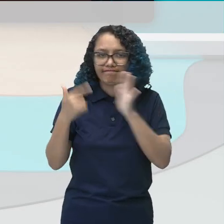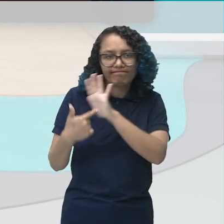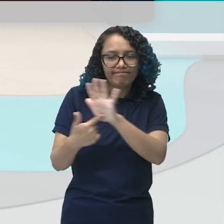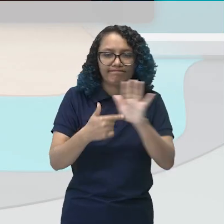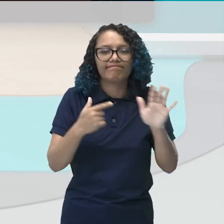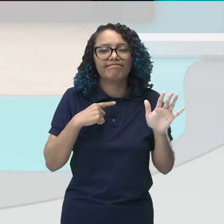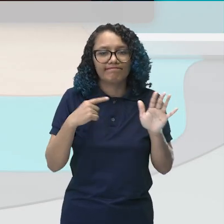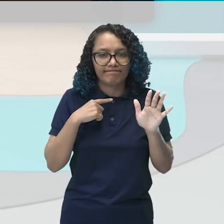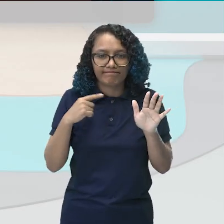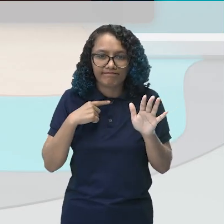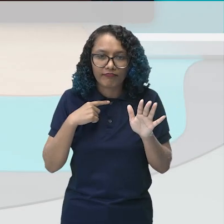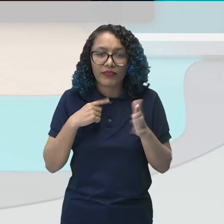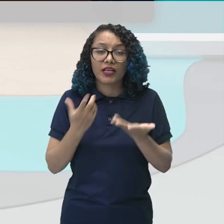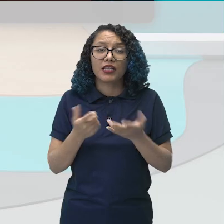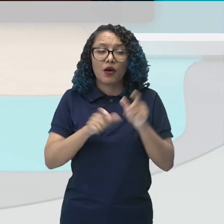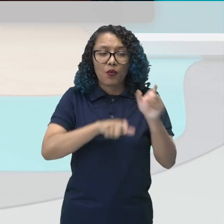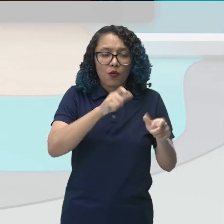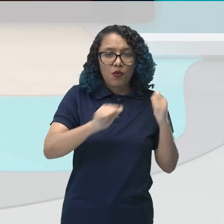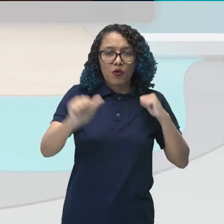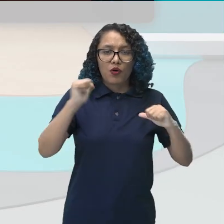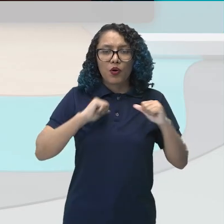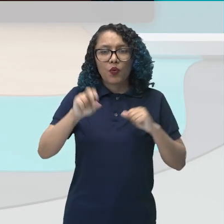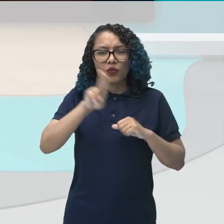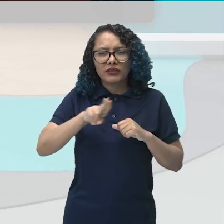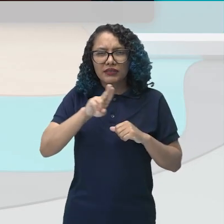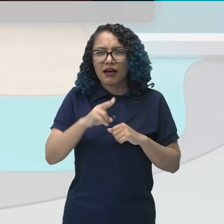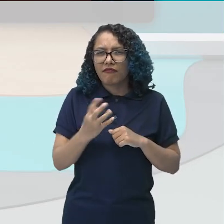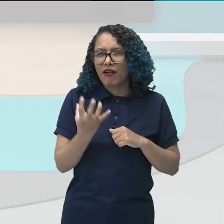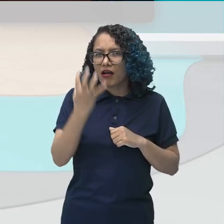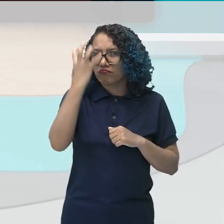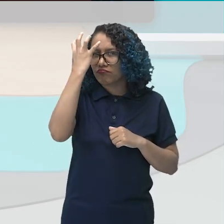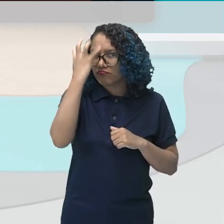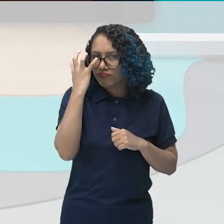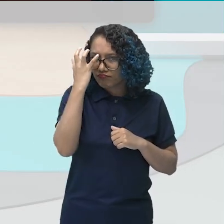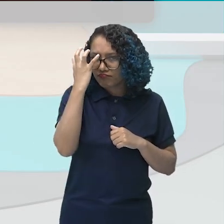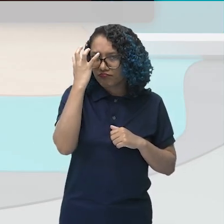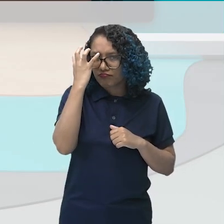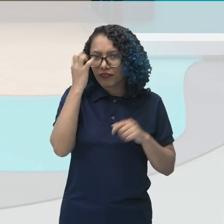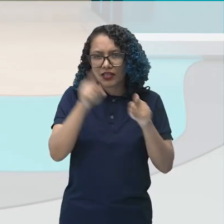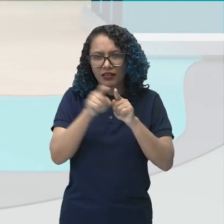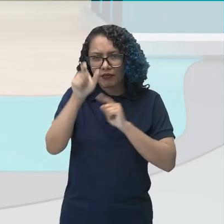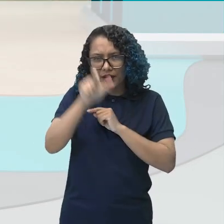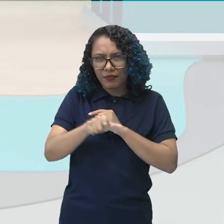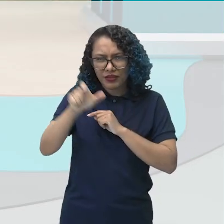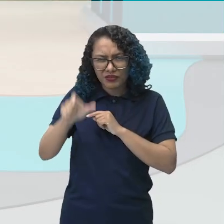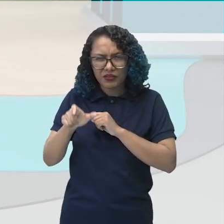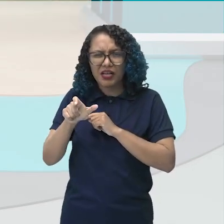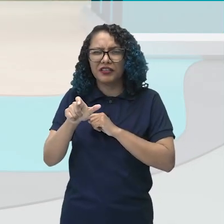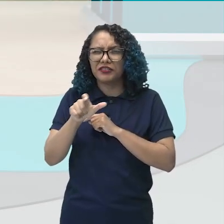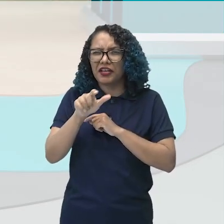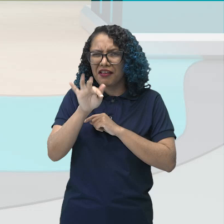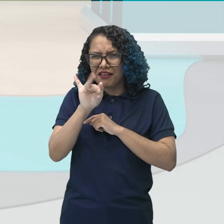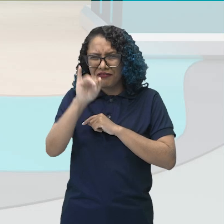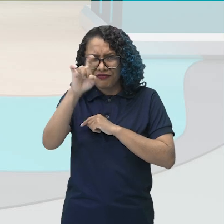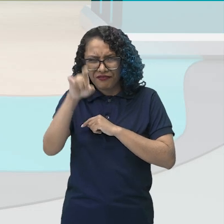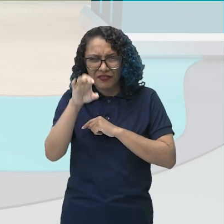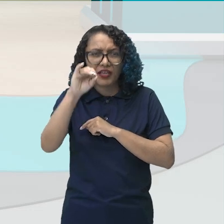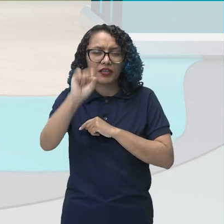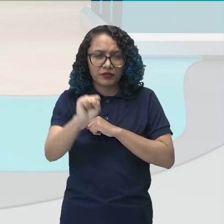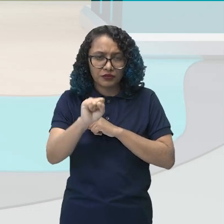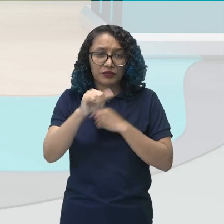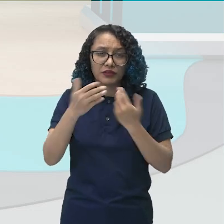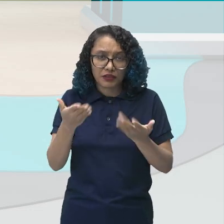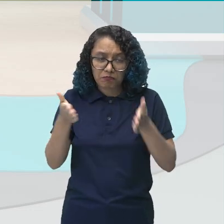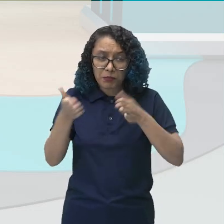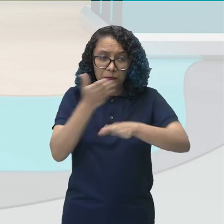públicas, os atores usavam meias máscaras e de personagens fixos. Então, lá na